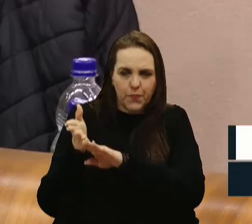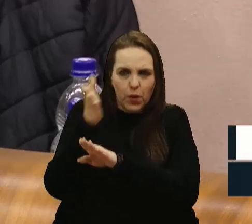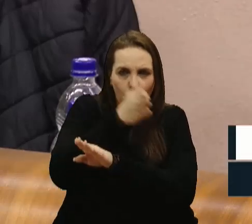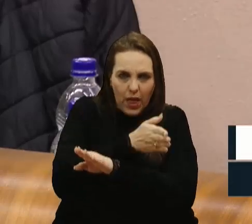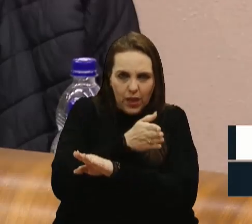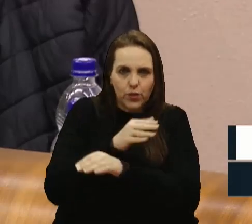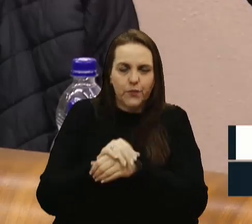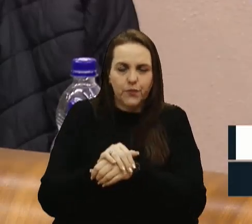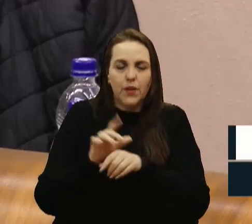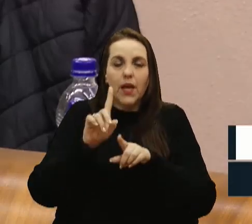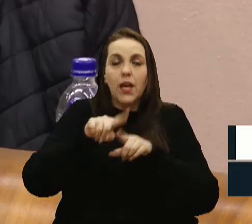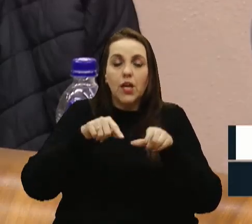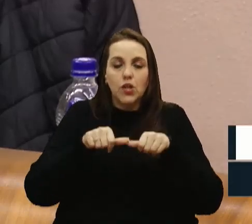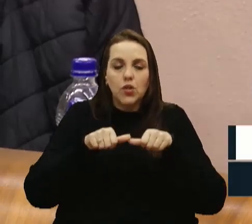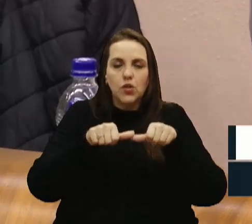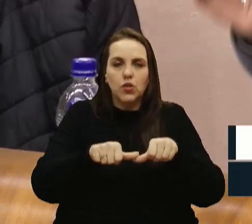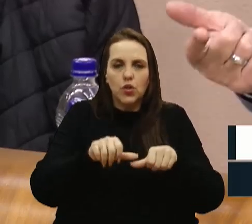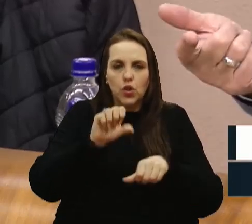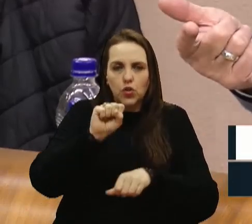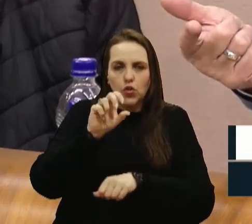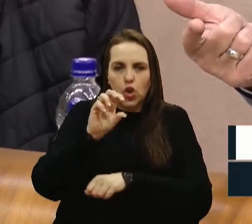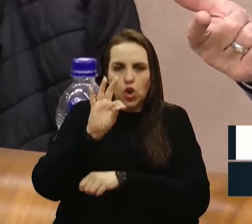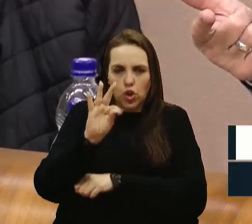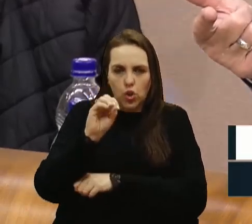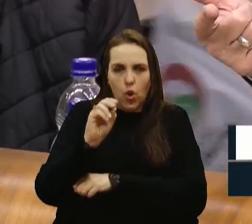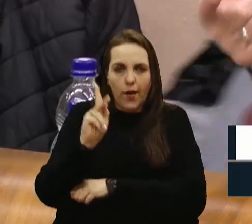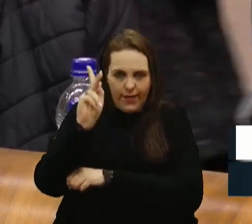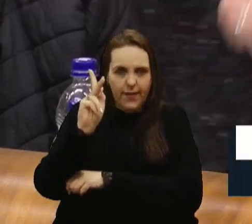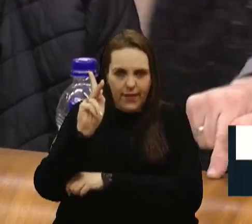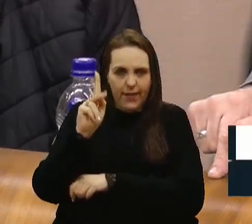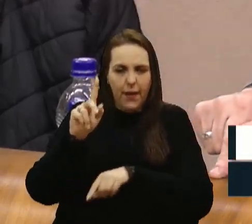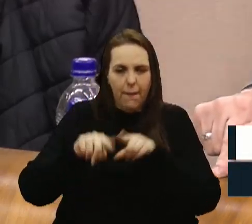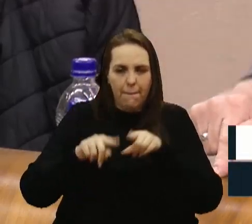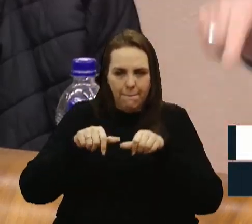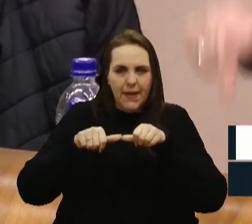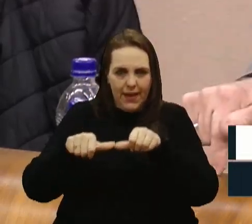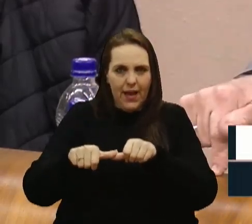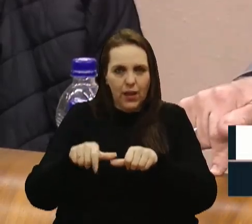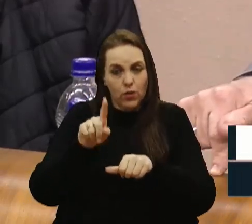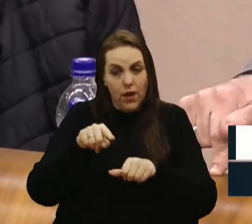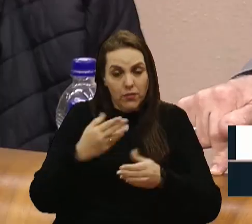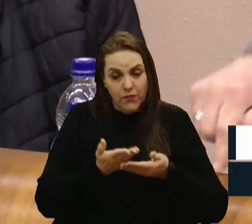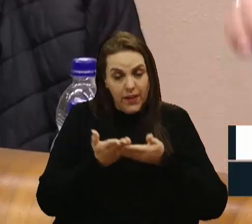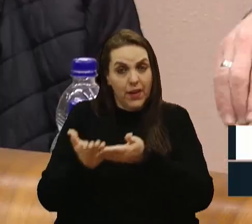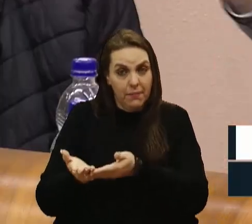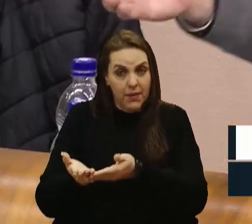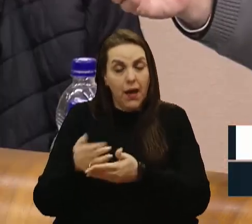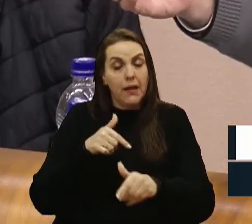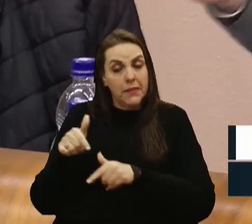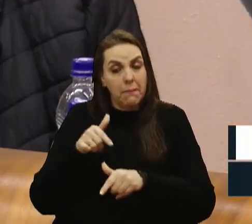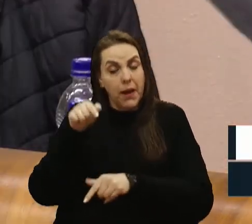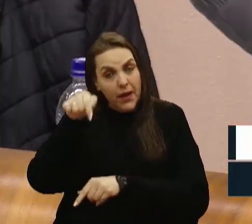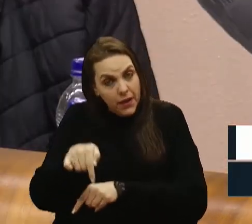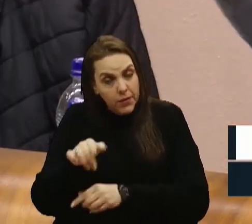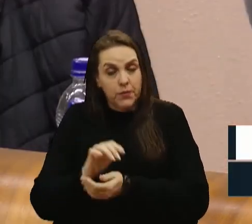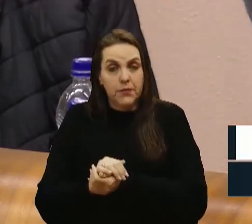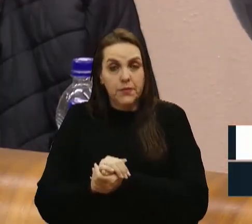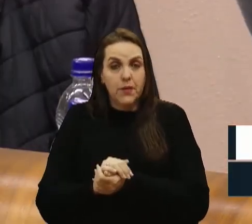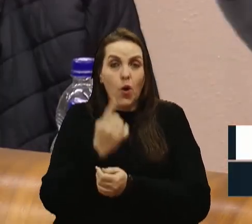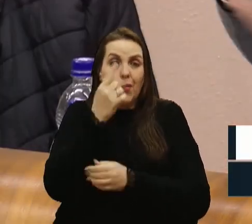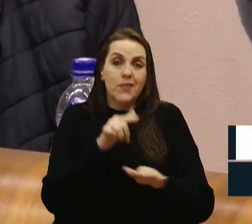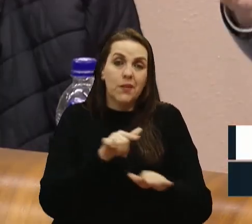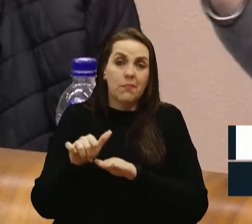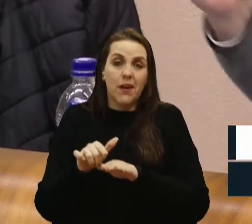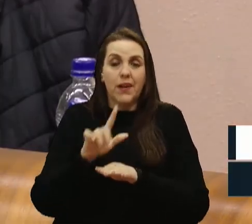O estoque, nós temos um pacto com o estoque, a gente encaminha eles para o estoque. E eles, muitos ficam trabalhando lá, outros trabalham uma semana